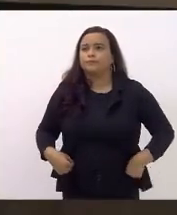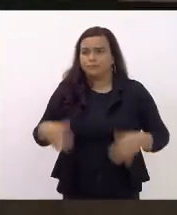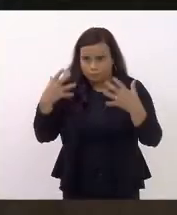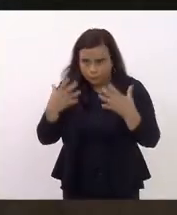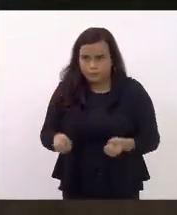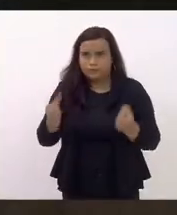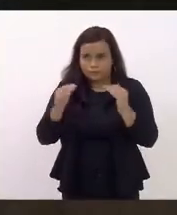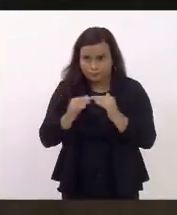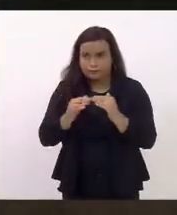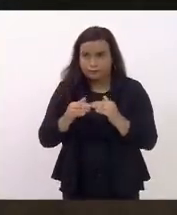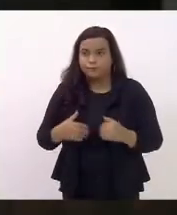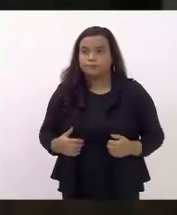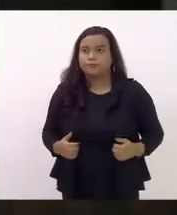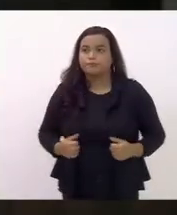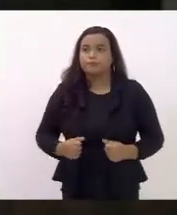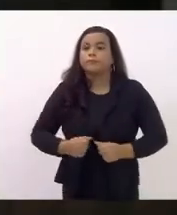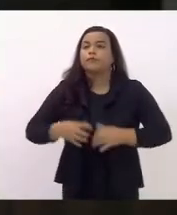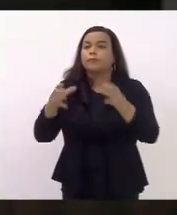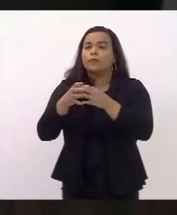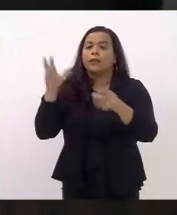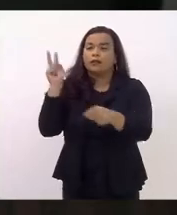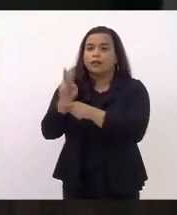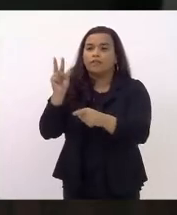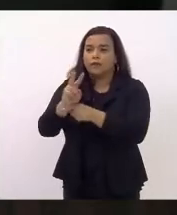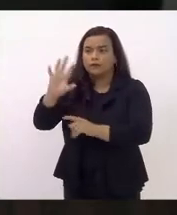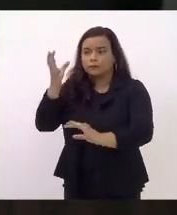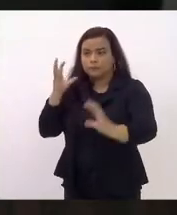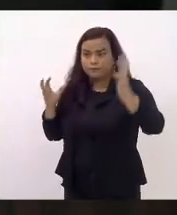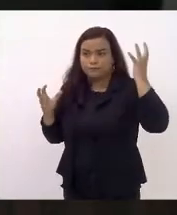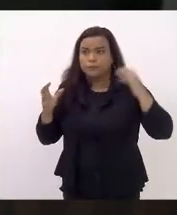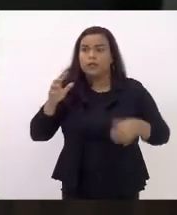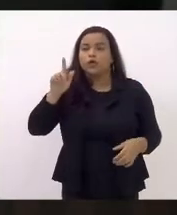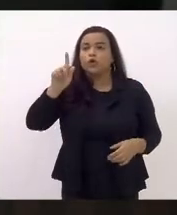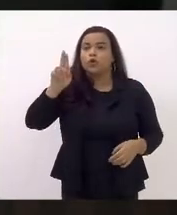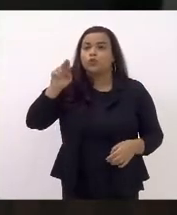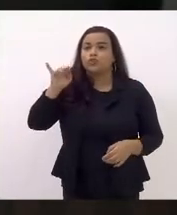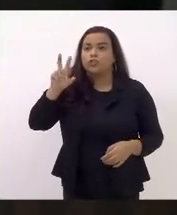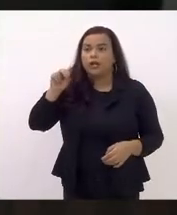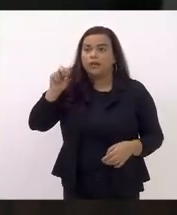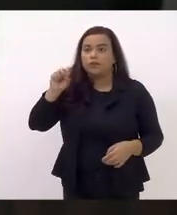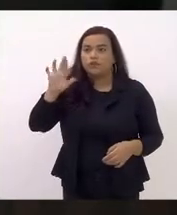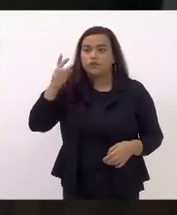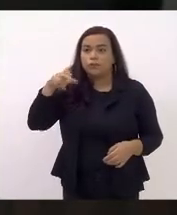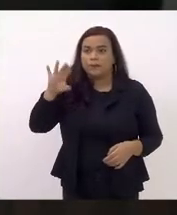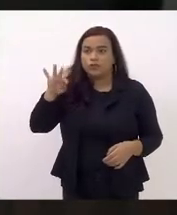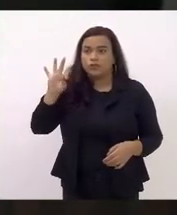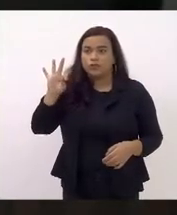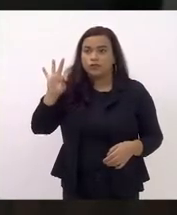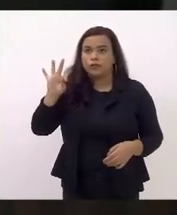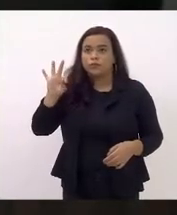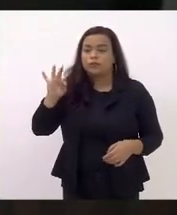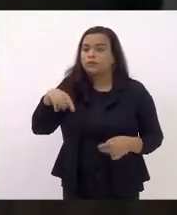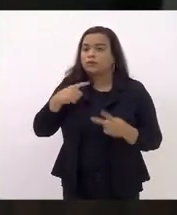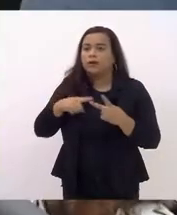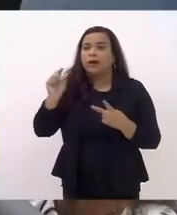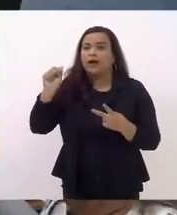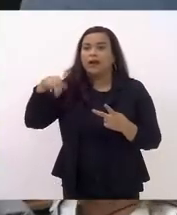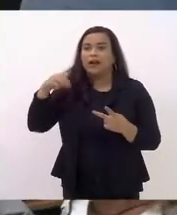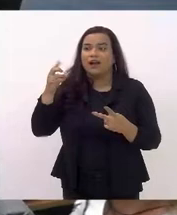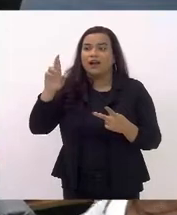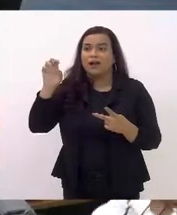Favorável, presidente. Pela Comissão de Defesa do Meio Ambiente, deputado Gustavo Schmidt. Deputado Gustavo Schmidt. Deputado André Correia.